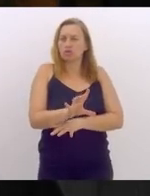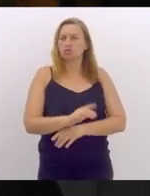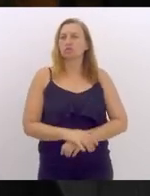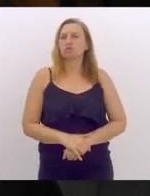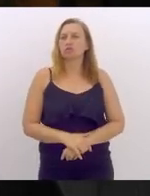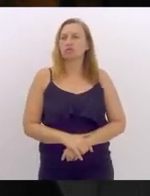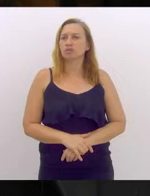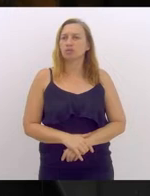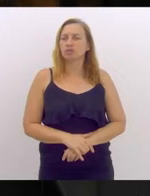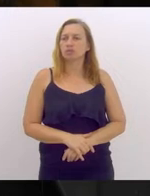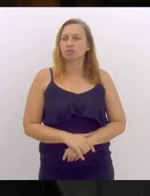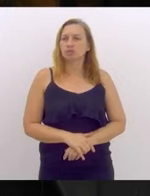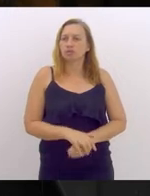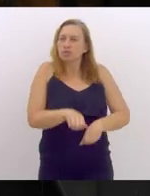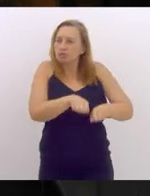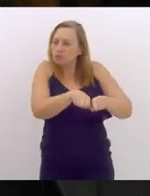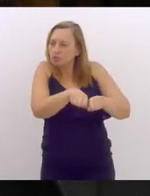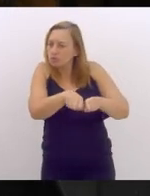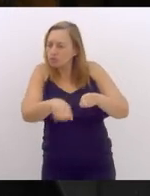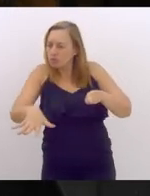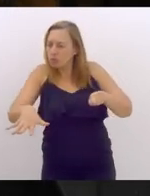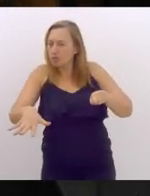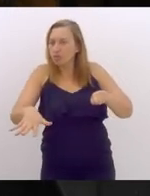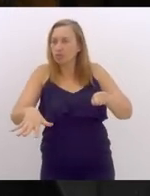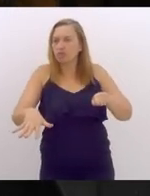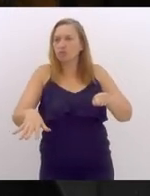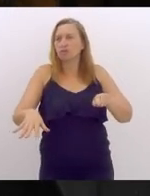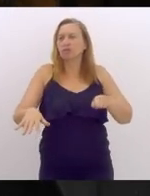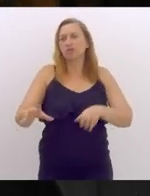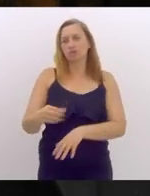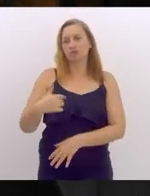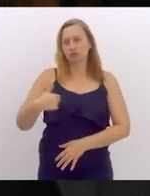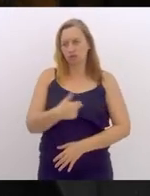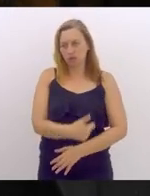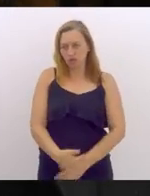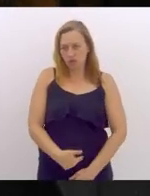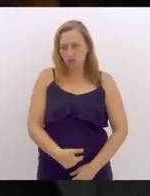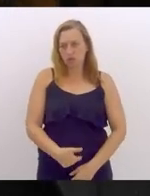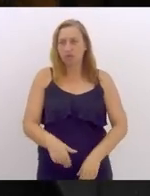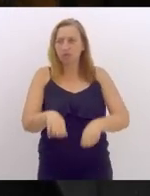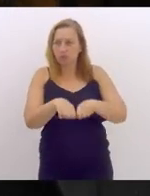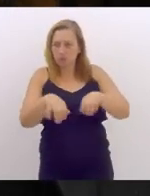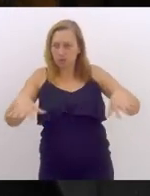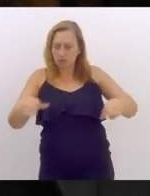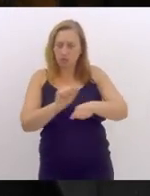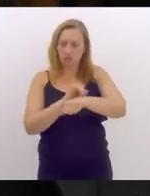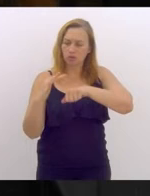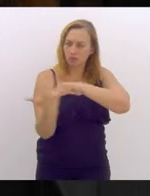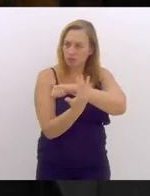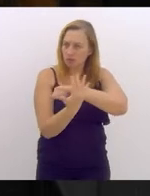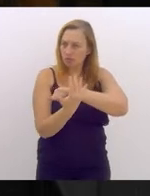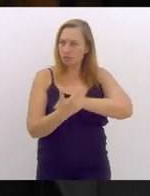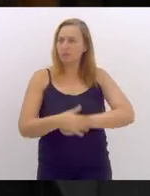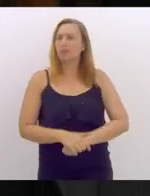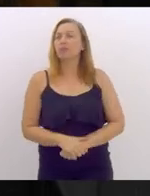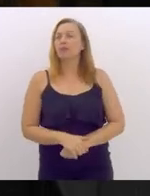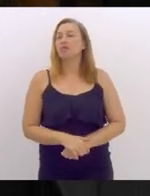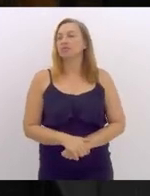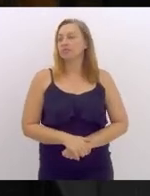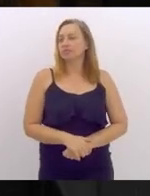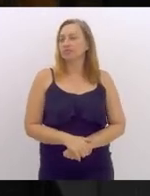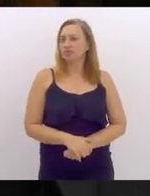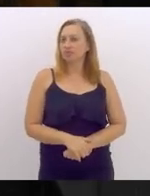para o território chinês pandemia da covid-19 E com